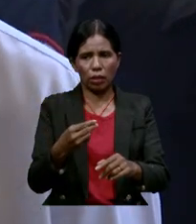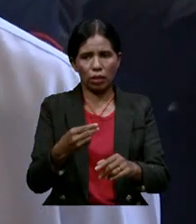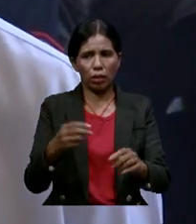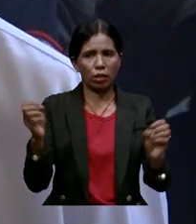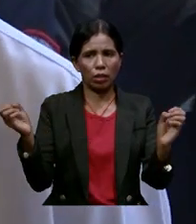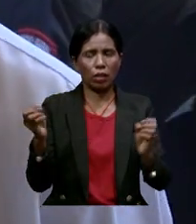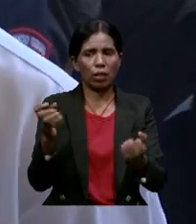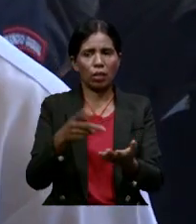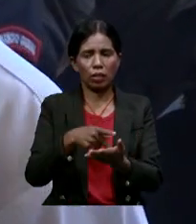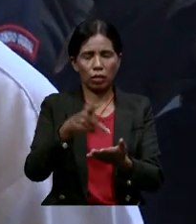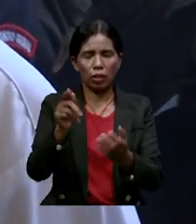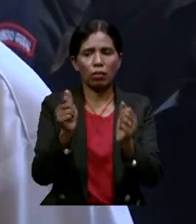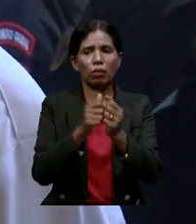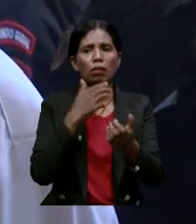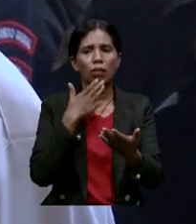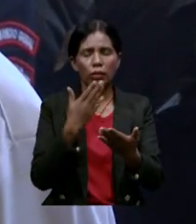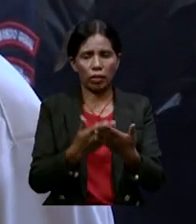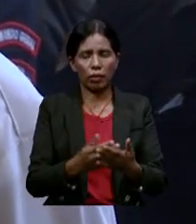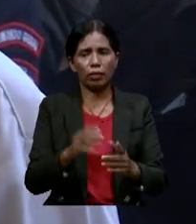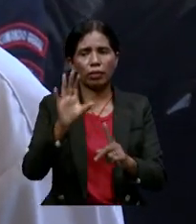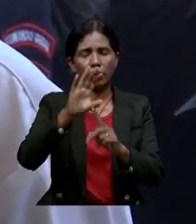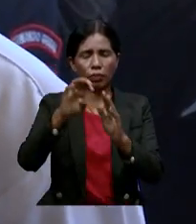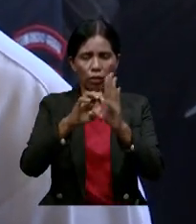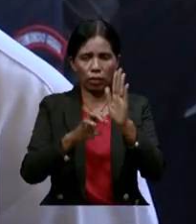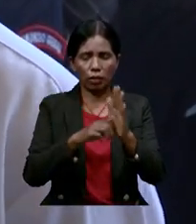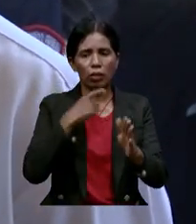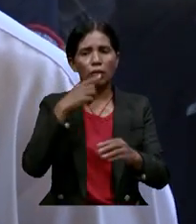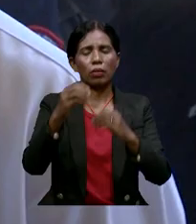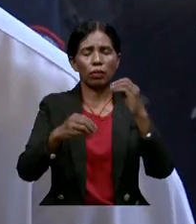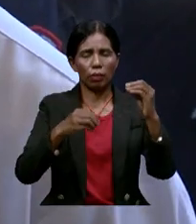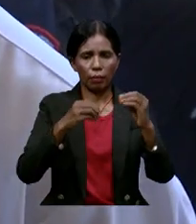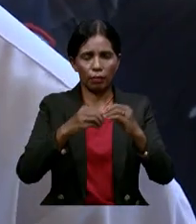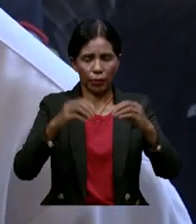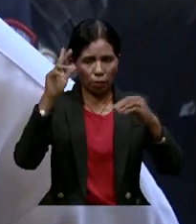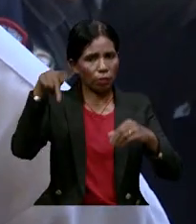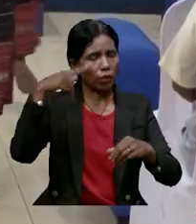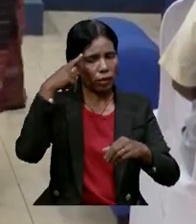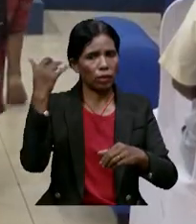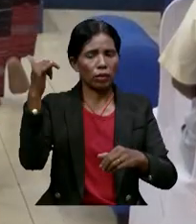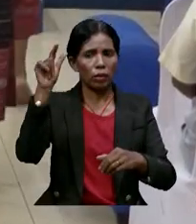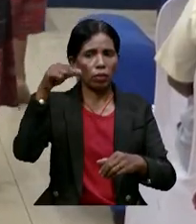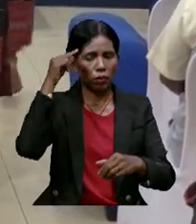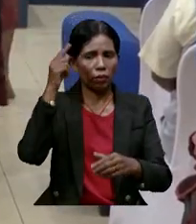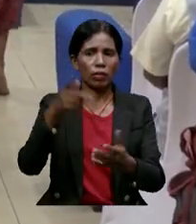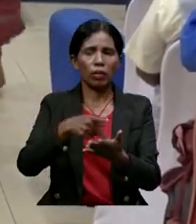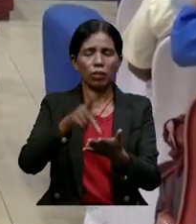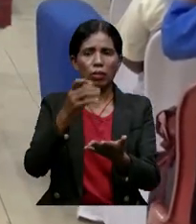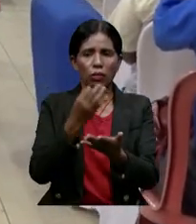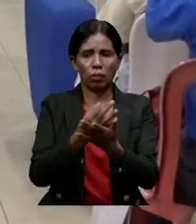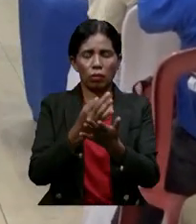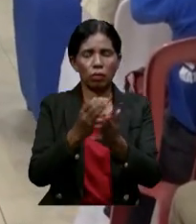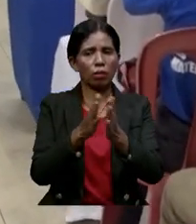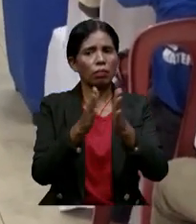consegue ser o diria. Se fechar o moço Tony Alimentação com o assessor político, se há no governo, se há o Ossam